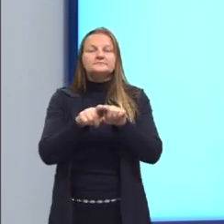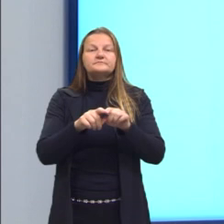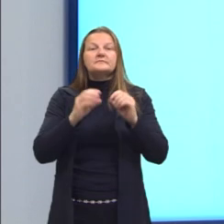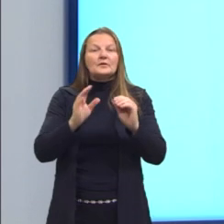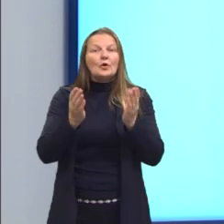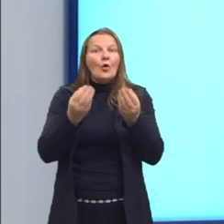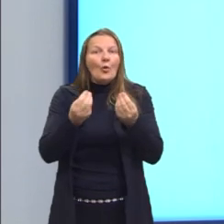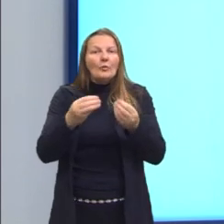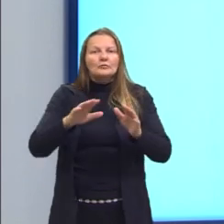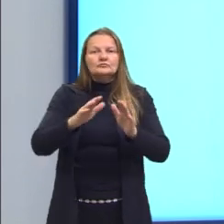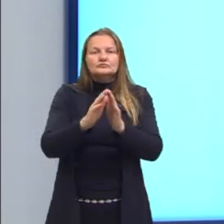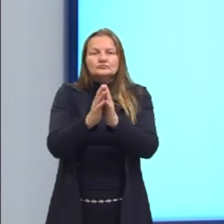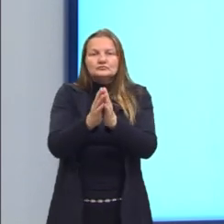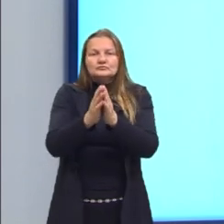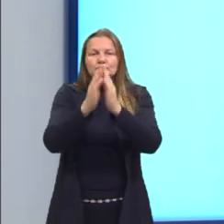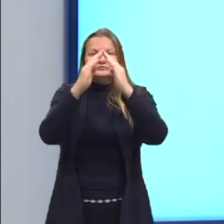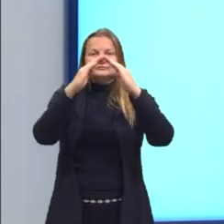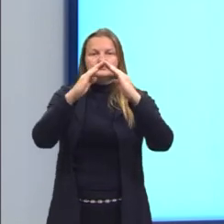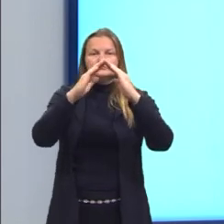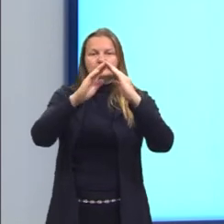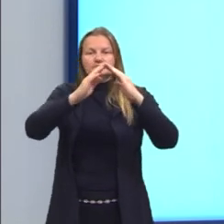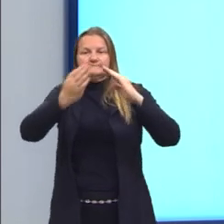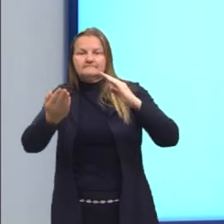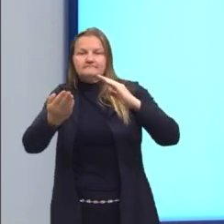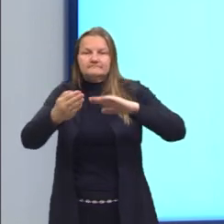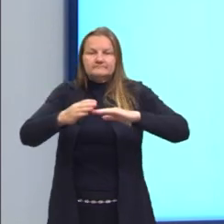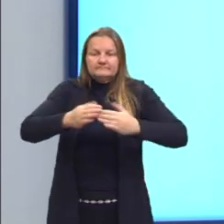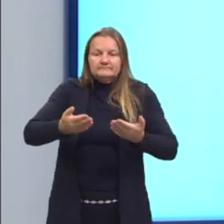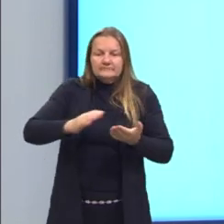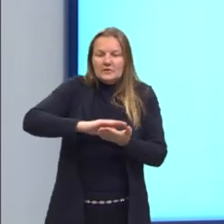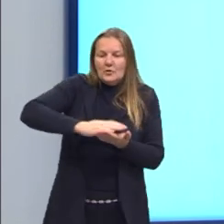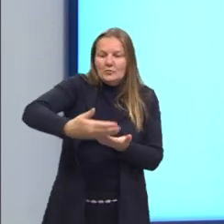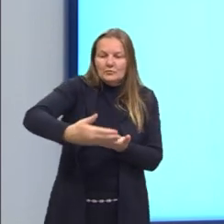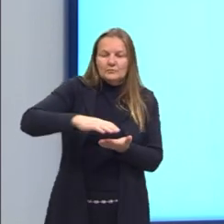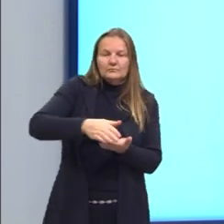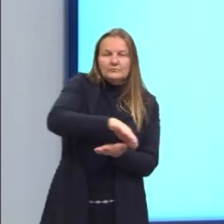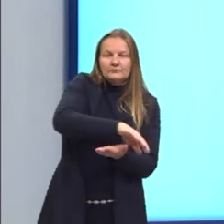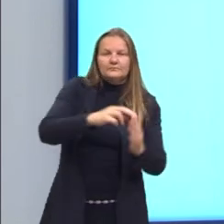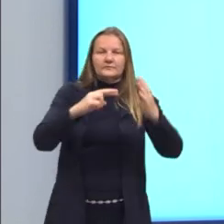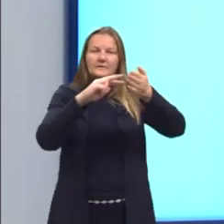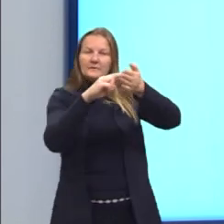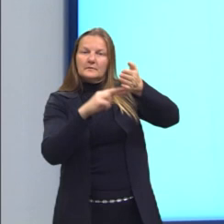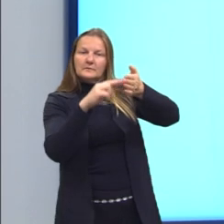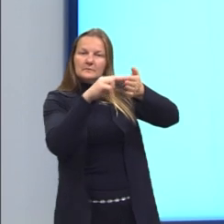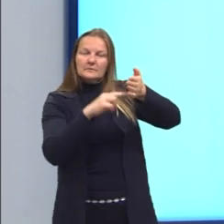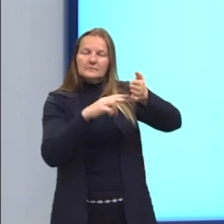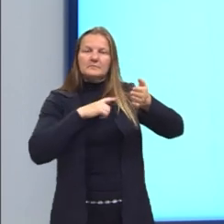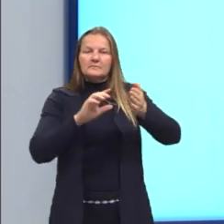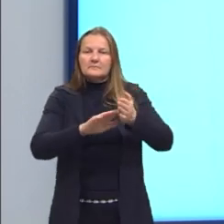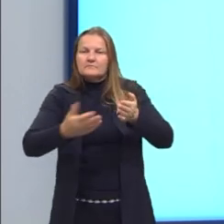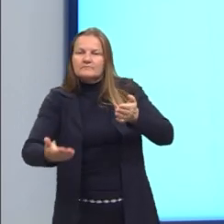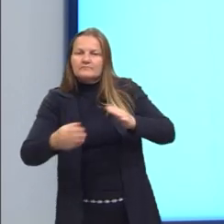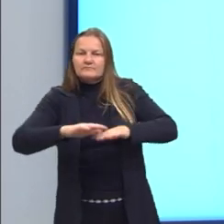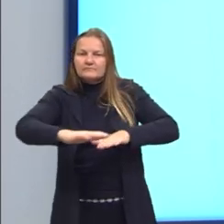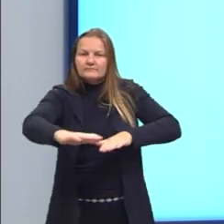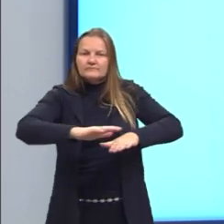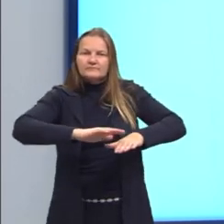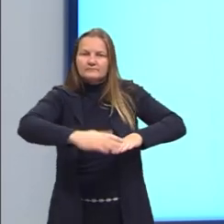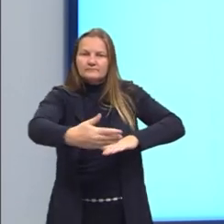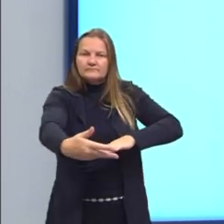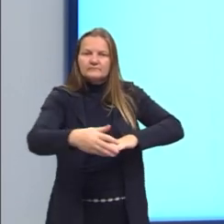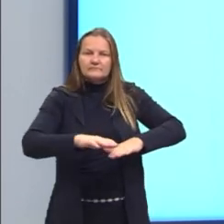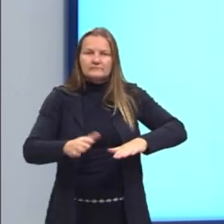planificação nós vimos na aula passada a planificação dos prismas e Aqui nós temos a